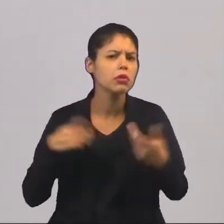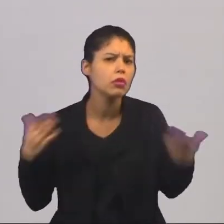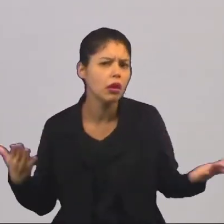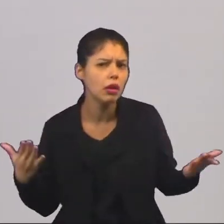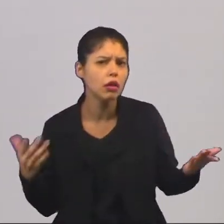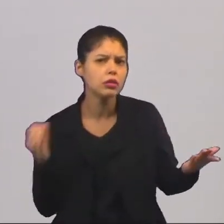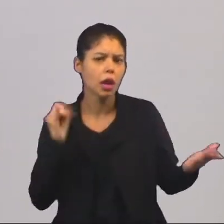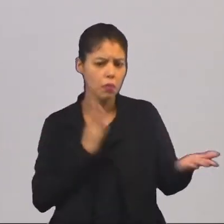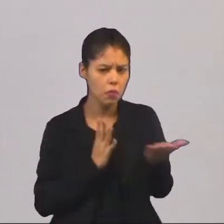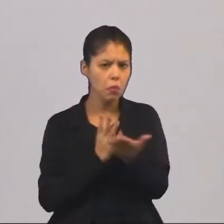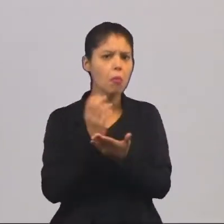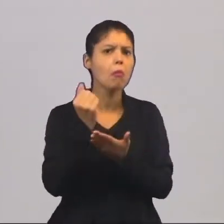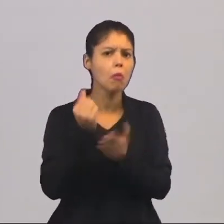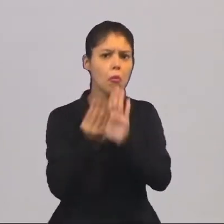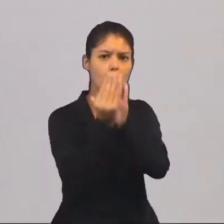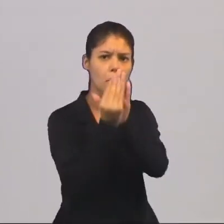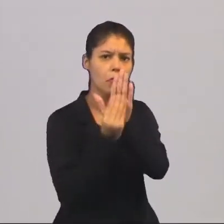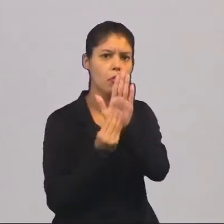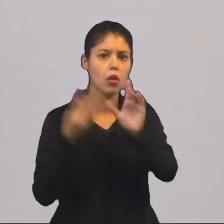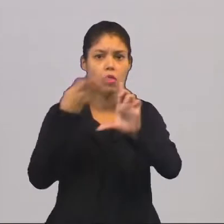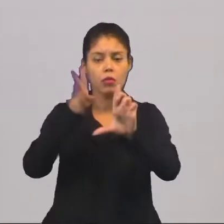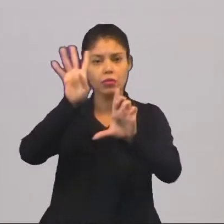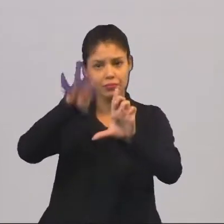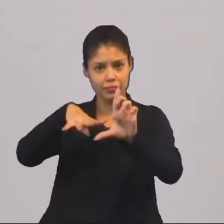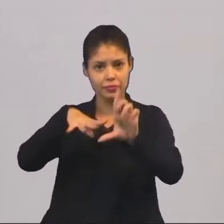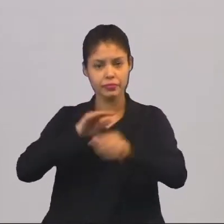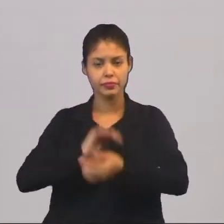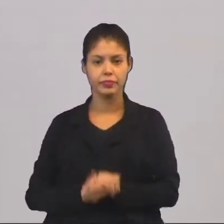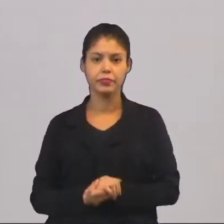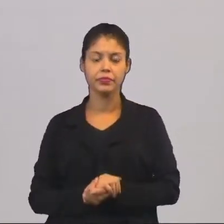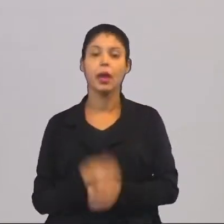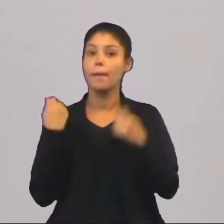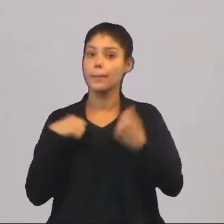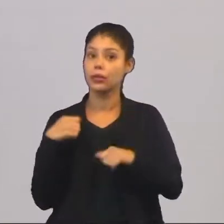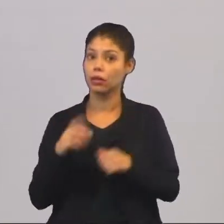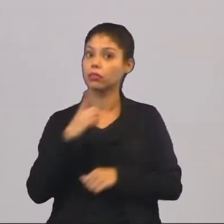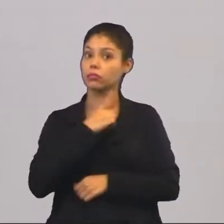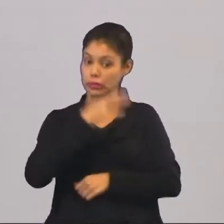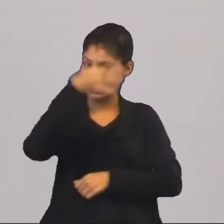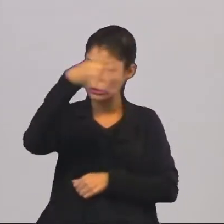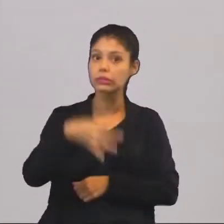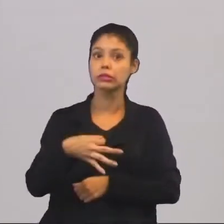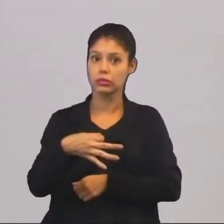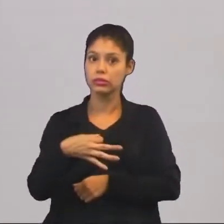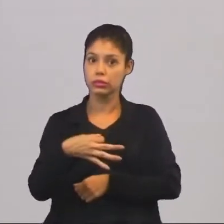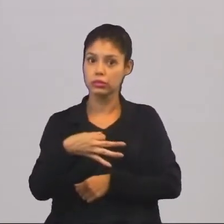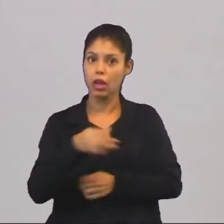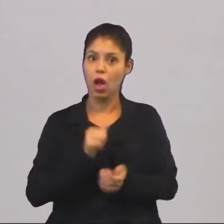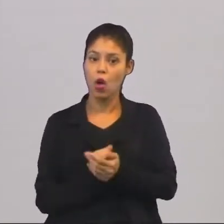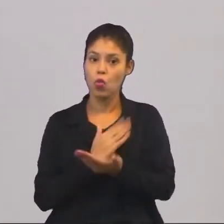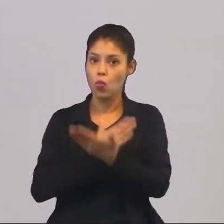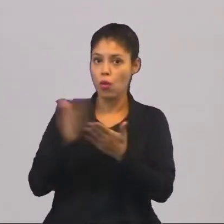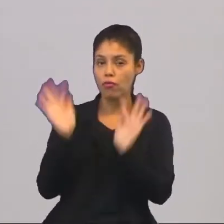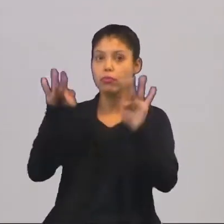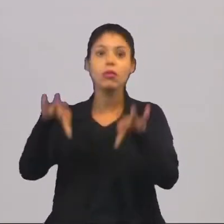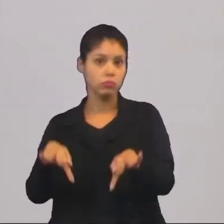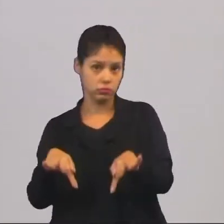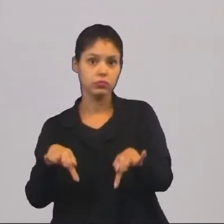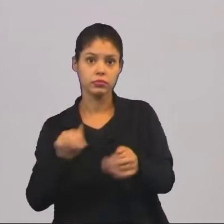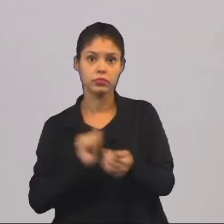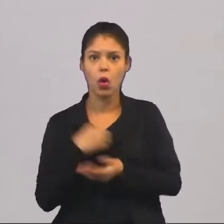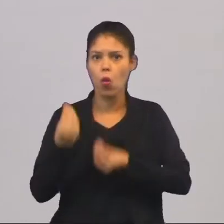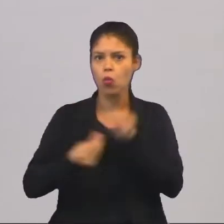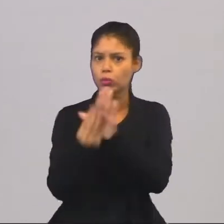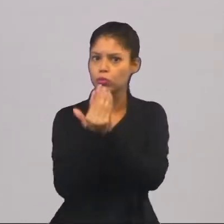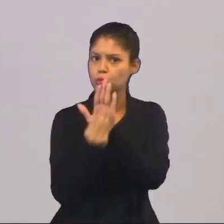gente pegar essas coletas e colocar numa tabela, ela tem que bater do início ao final,